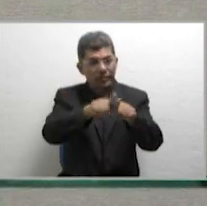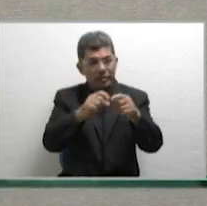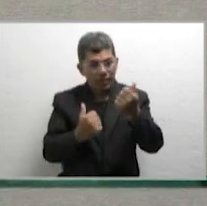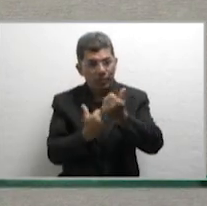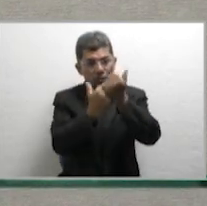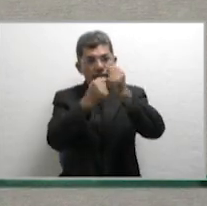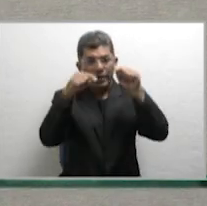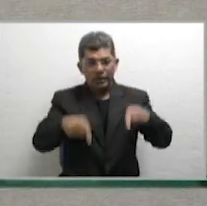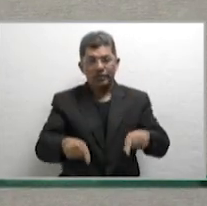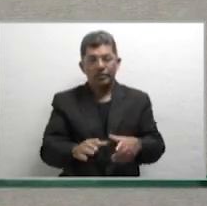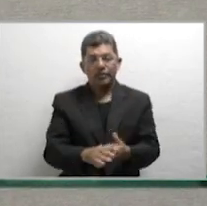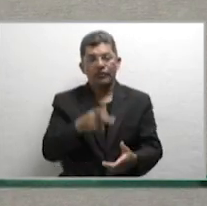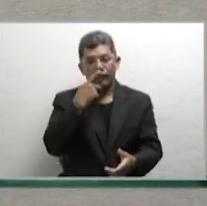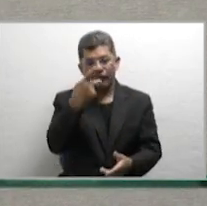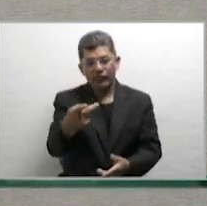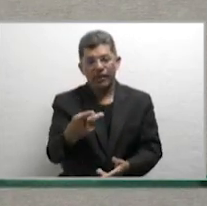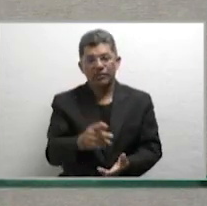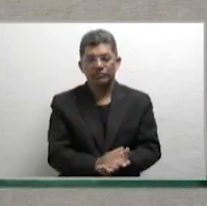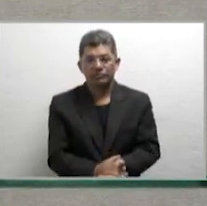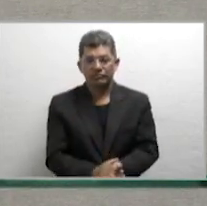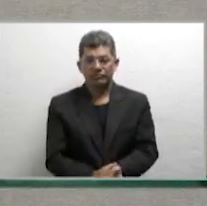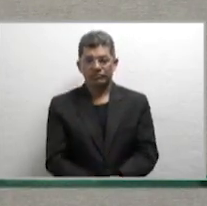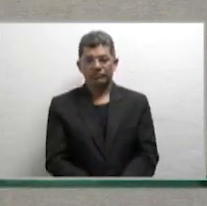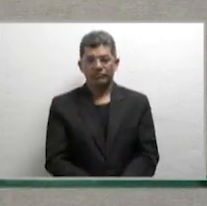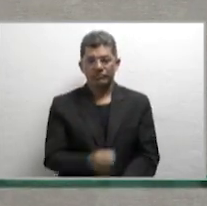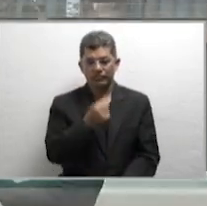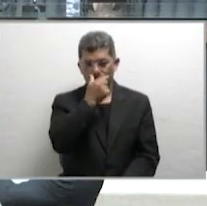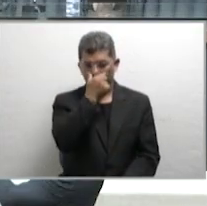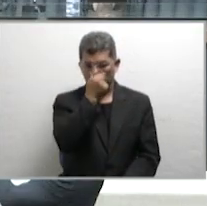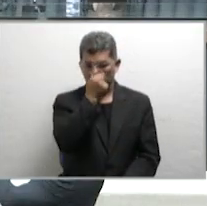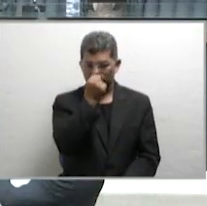também. E é sobre isso que eu vou falar no grande expediente.